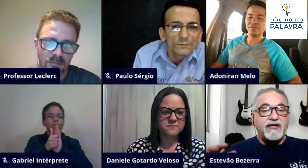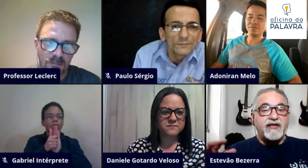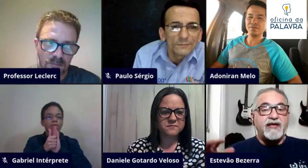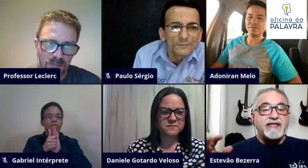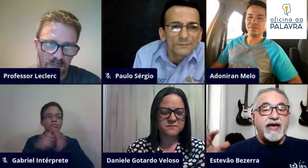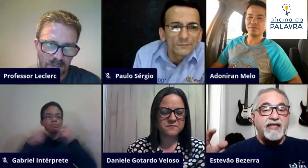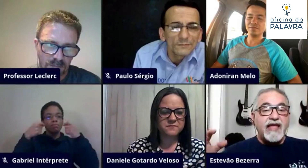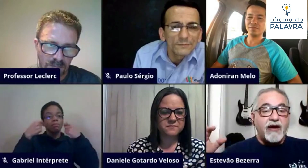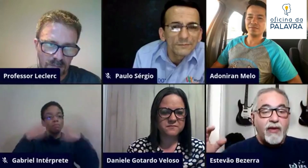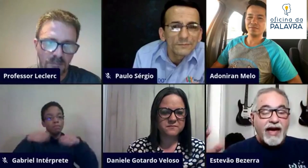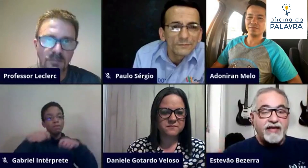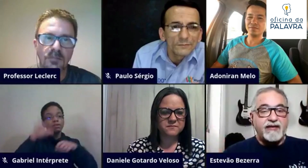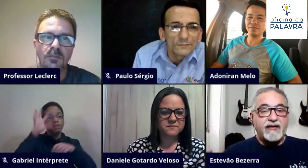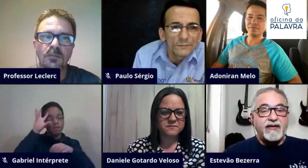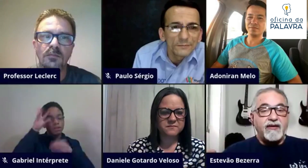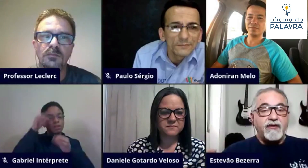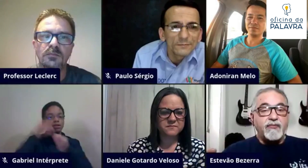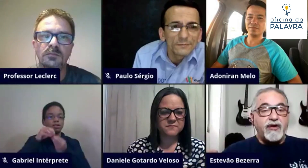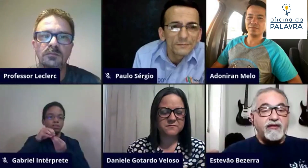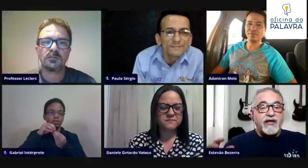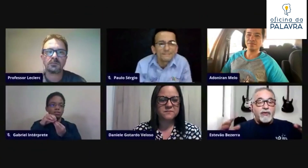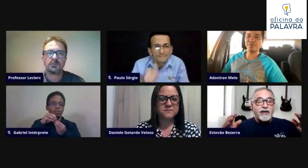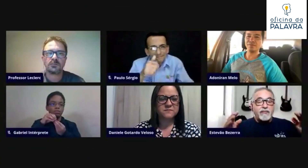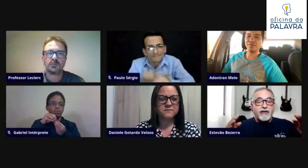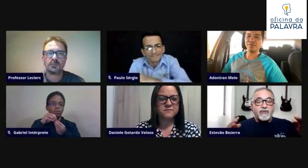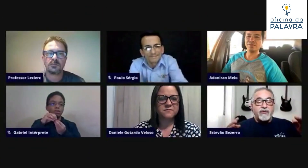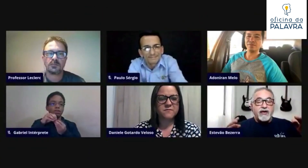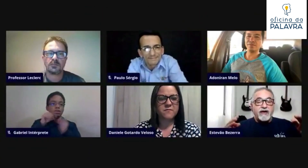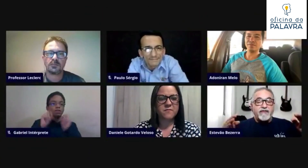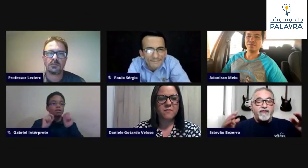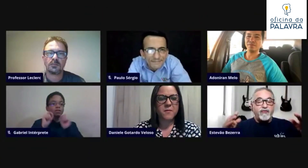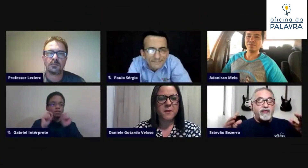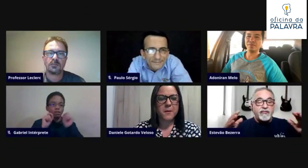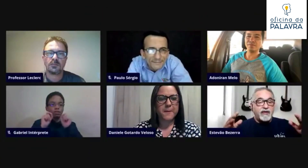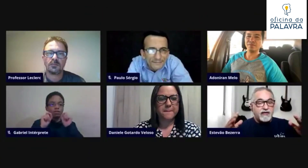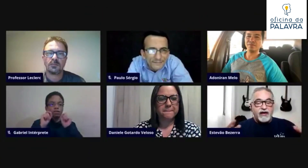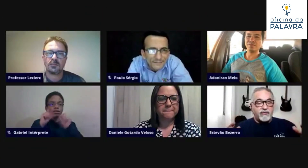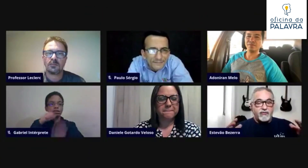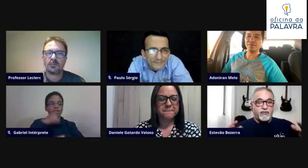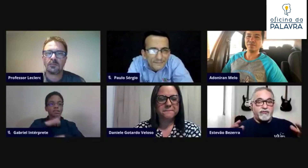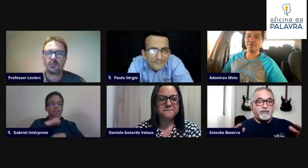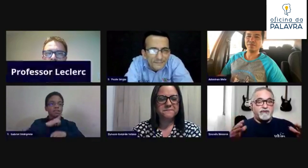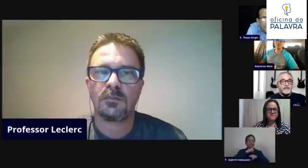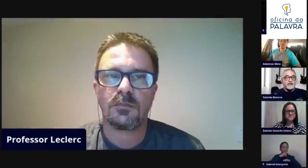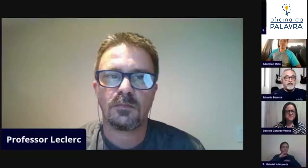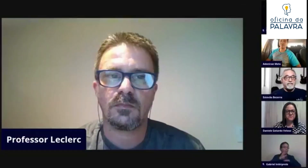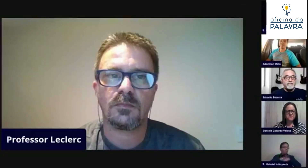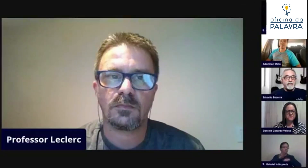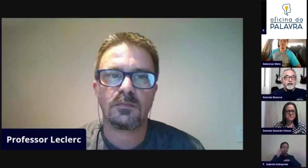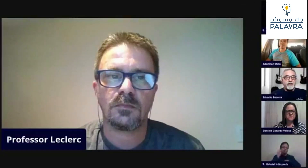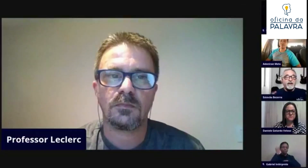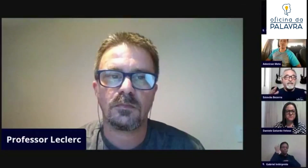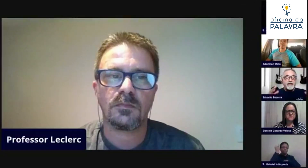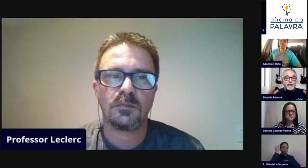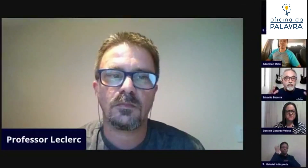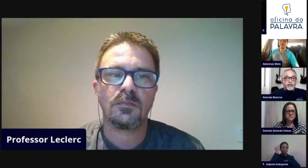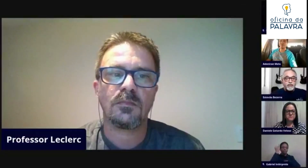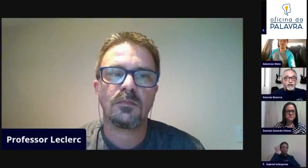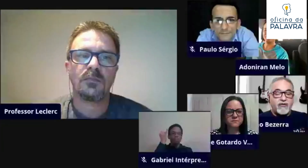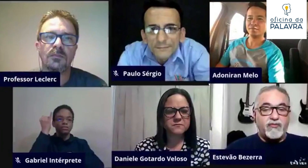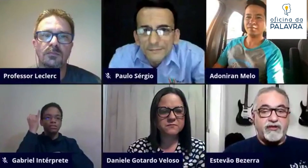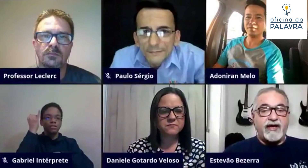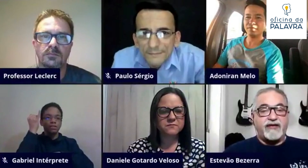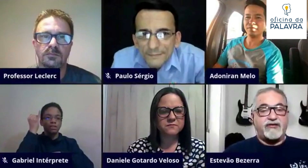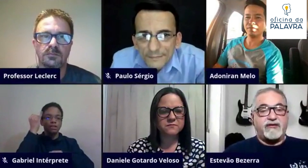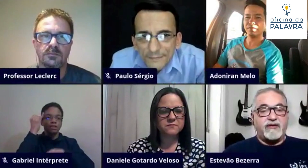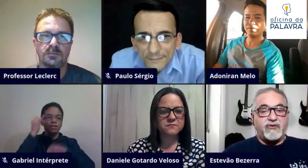precisamos entender essa retaguarda, porque tem um elemento que é fundamental, no meu ponto de vista, que afeta